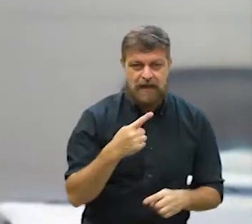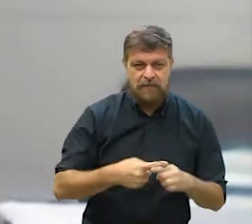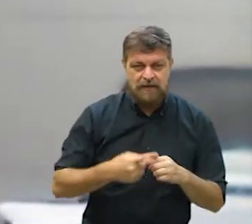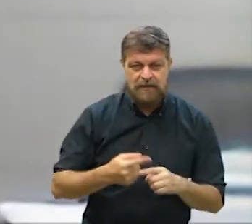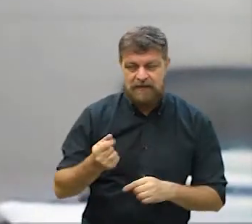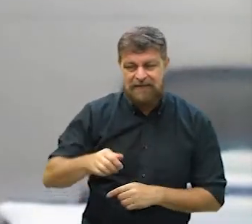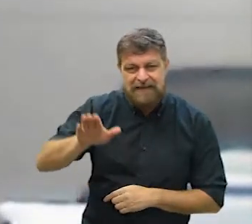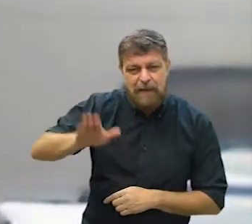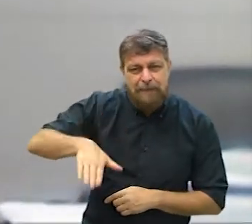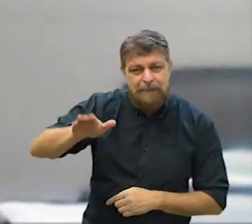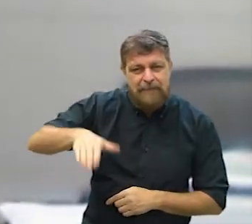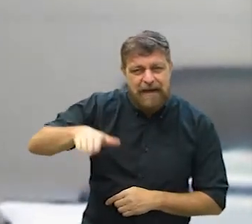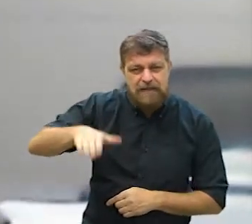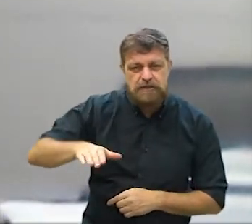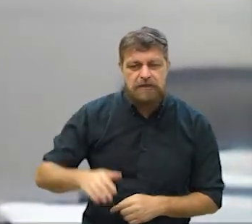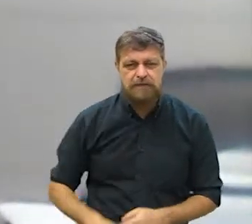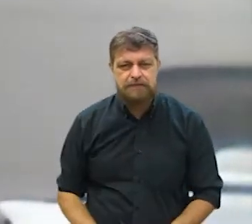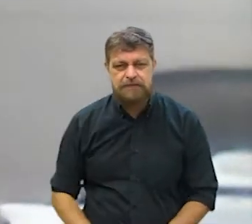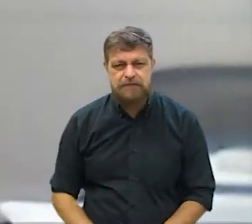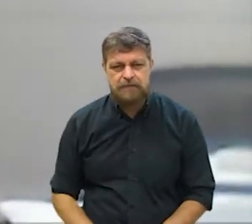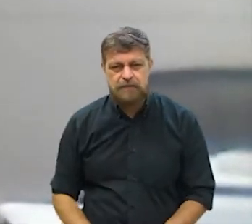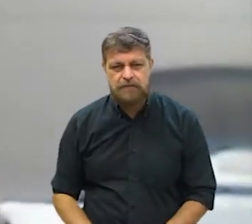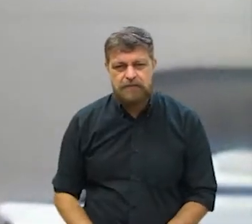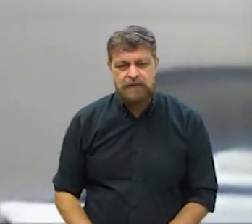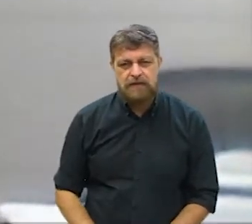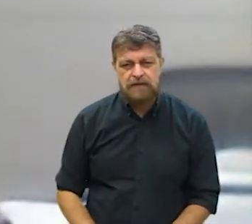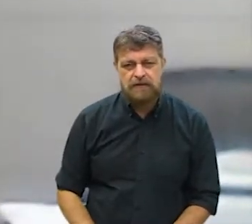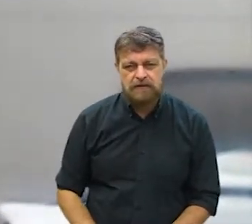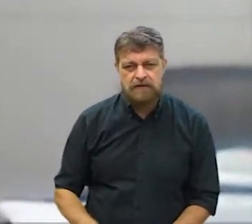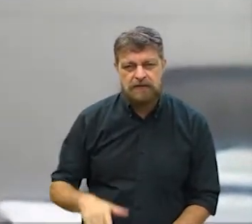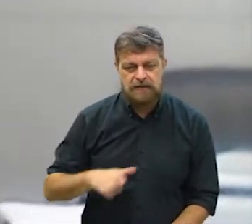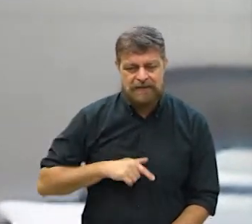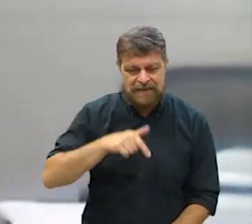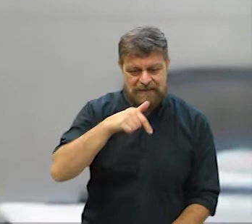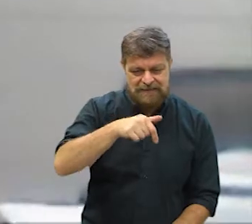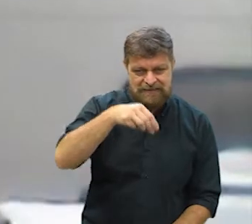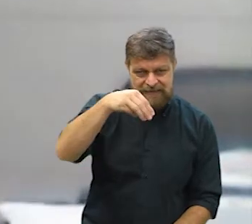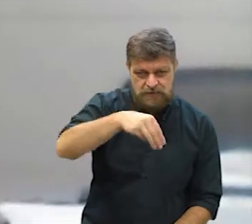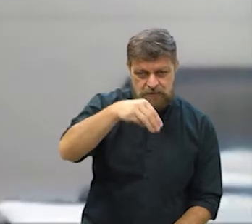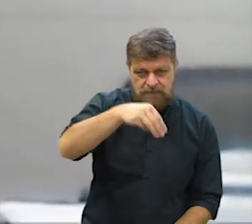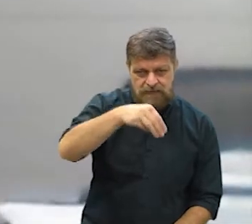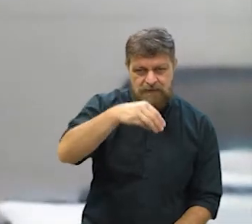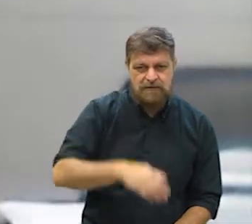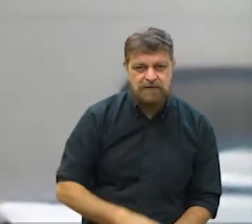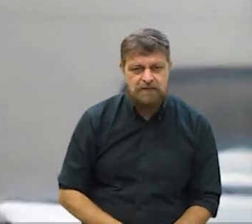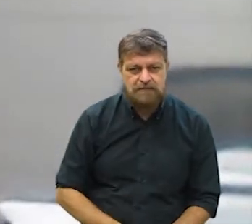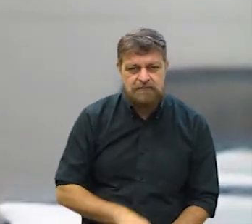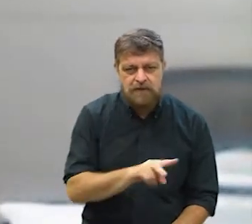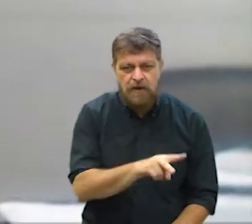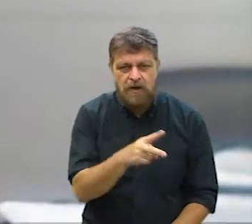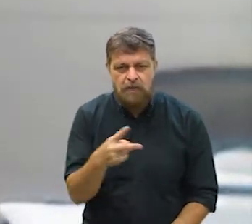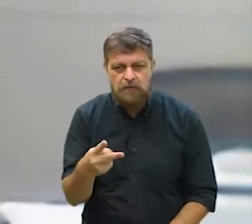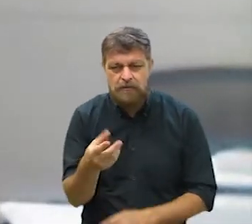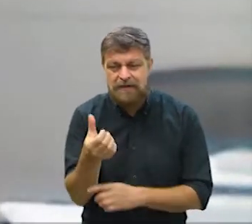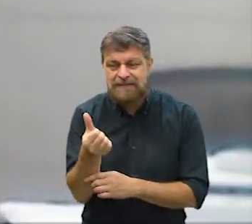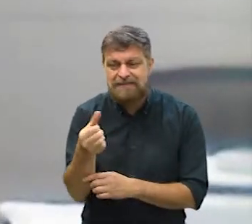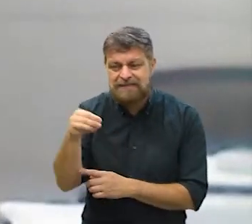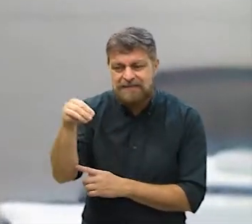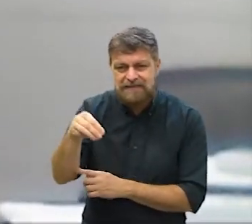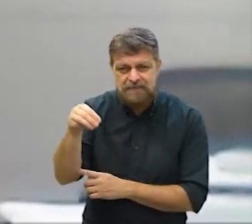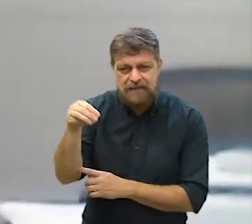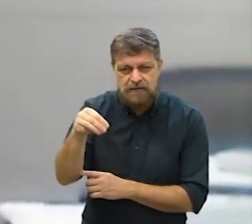porque até a testada, baixou a testada, né? São 7 metros, passou